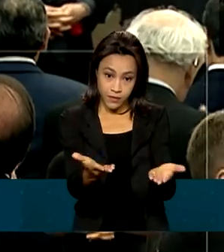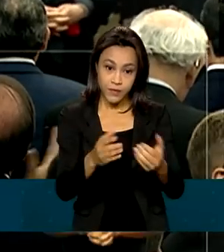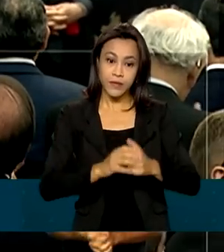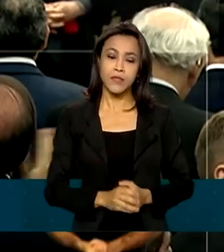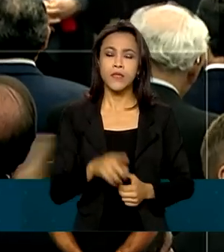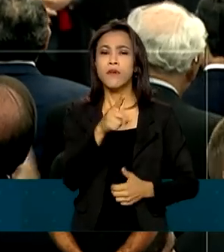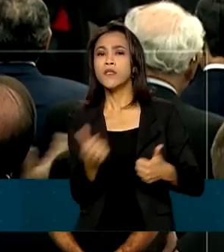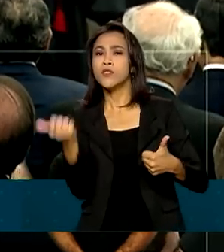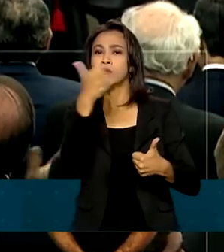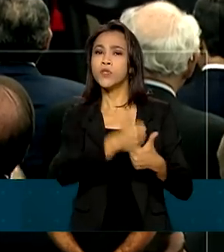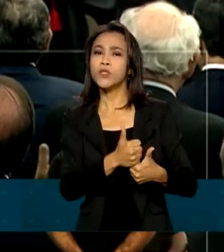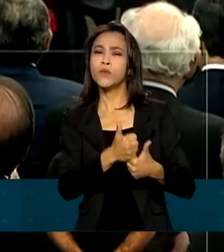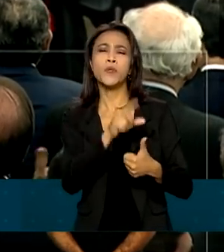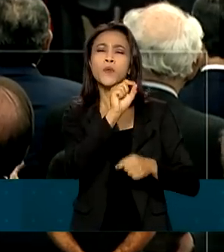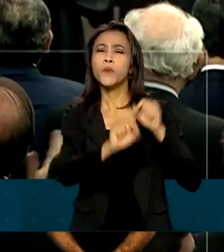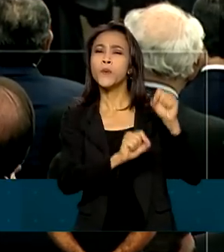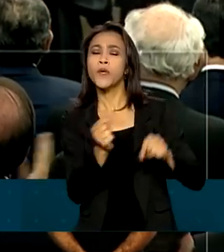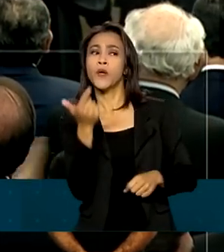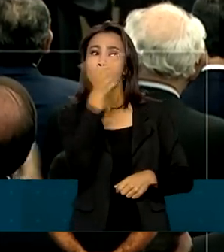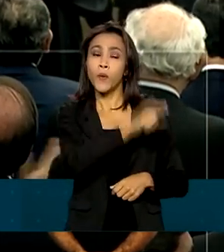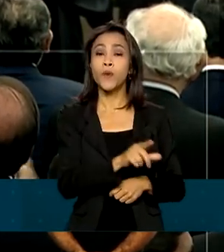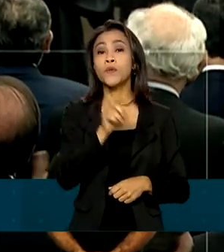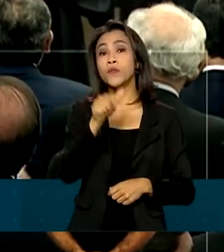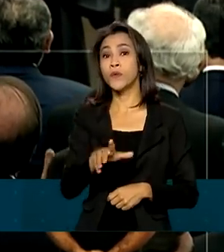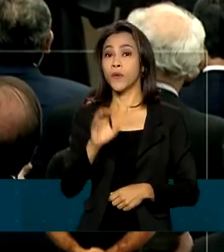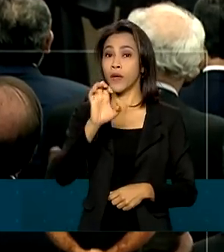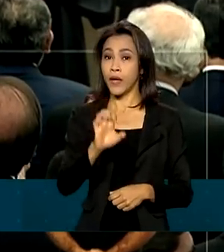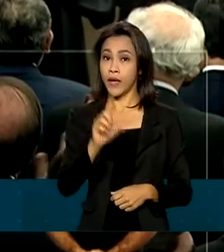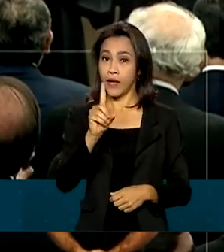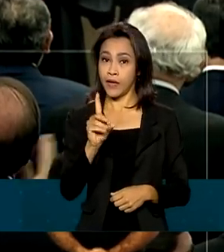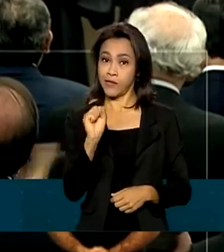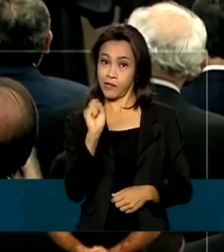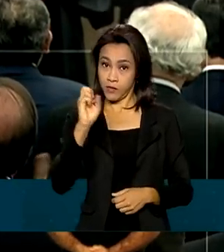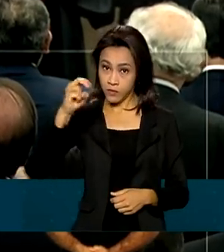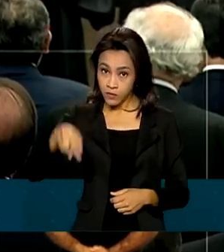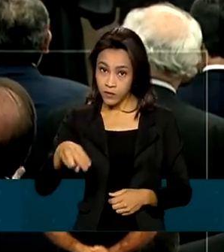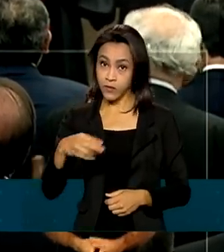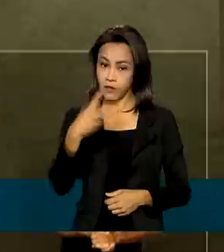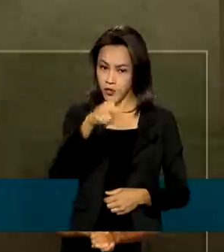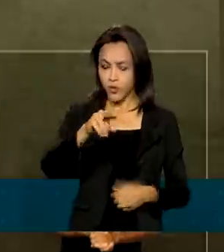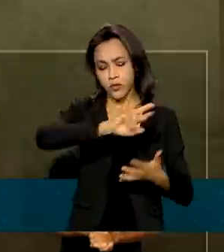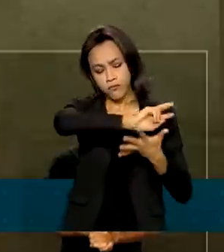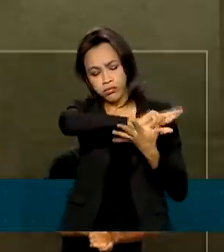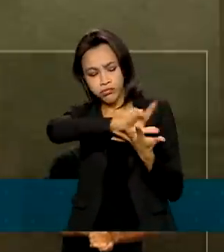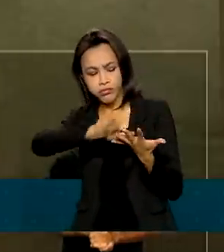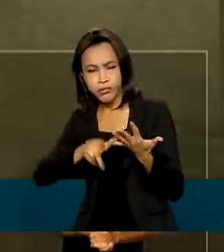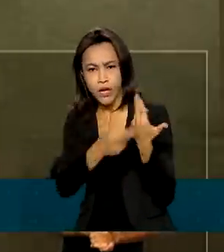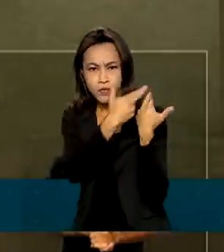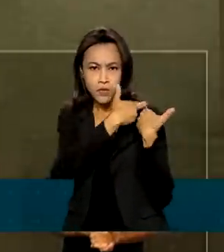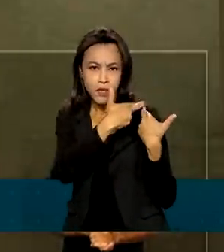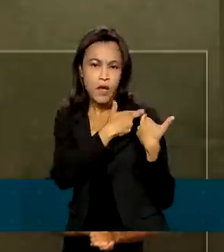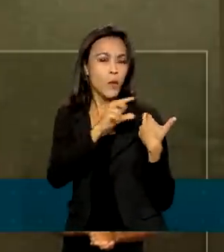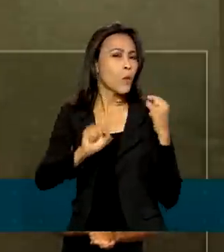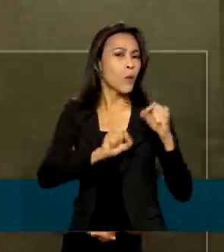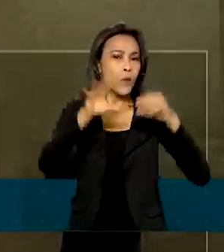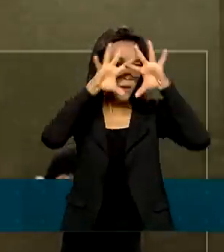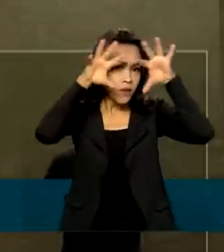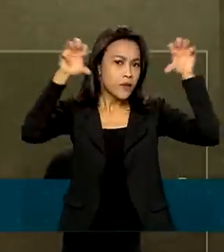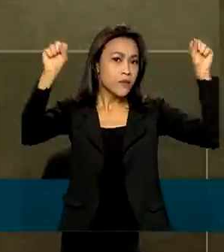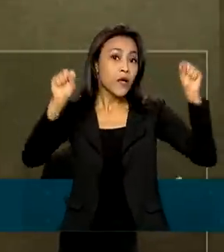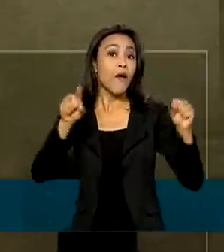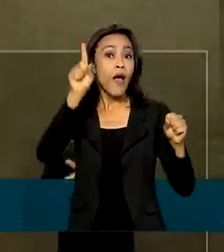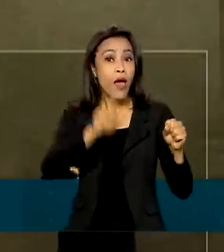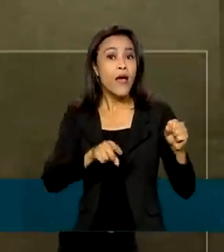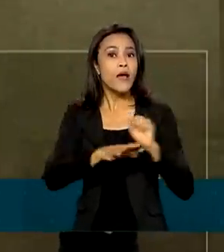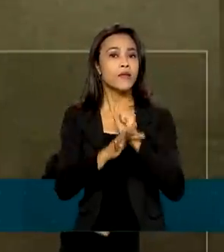e substitui no tribunal Edson fachin entre outras funções o TSE responsável por